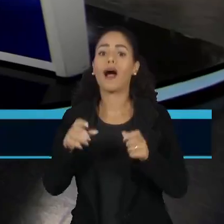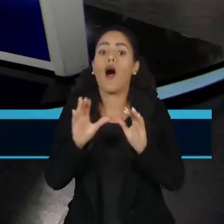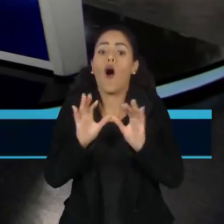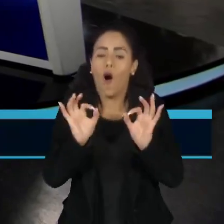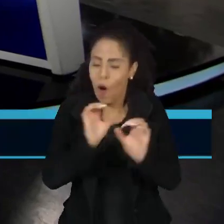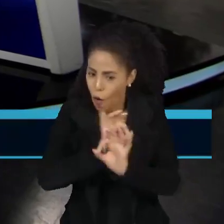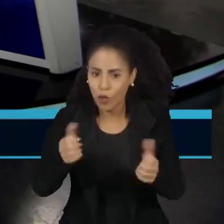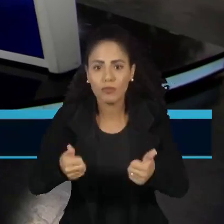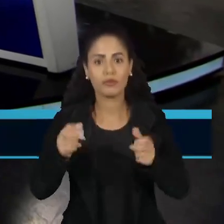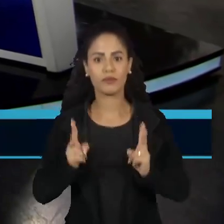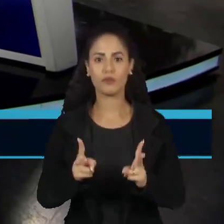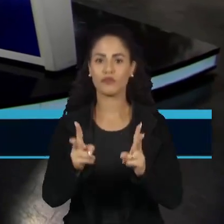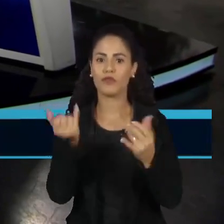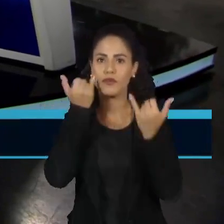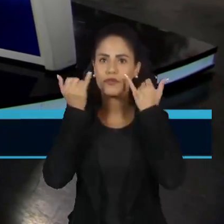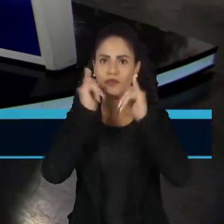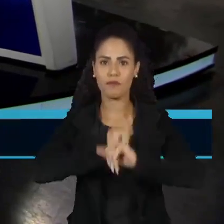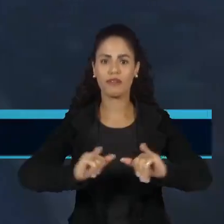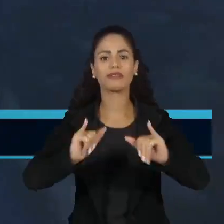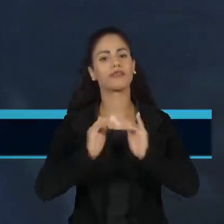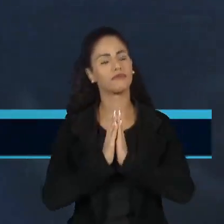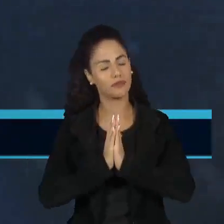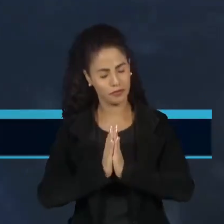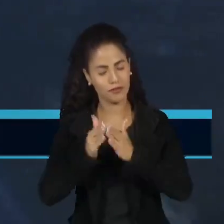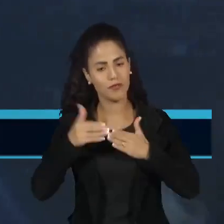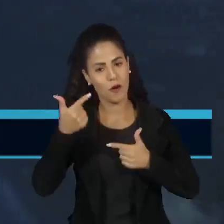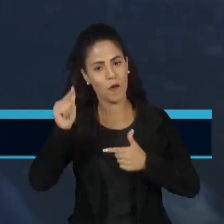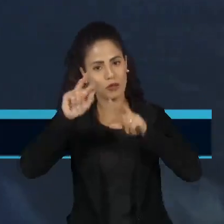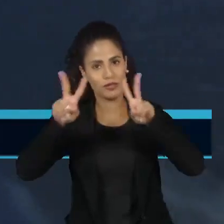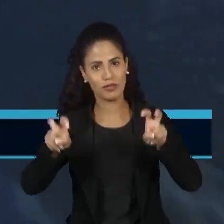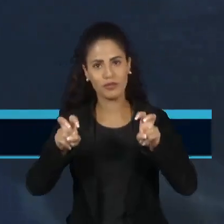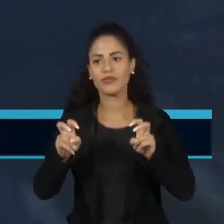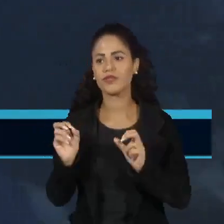mas eu sou obrigada a seguir por conta dos nossos próximos assuntos. Me desculpem. Não perca o próximo capítulo.